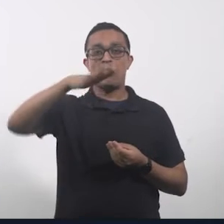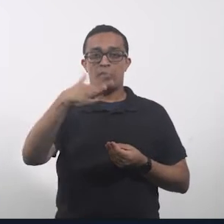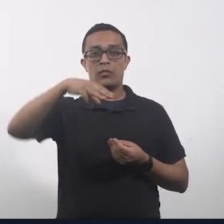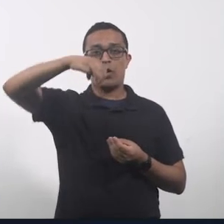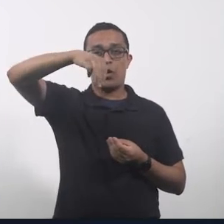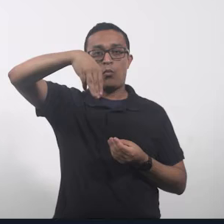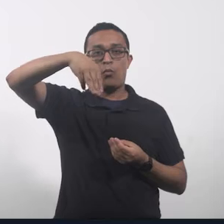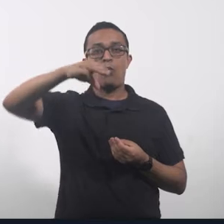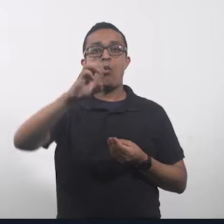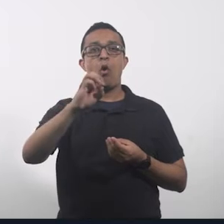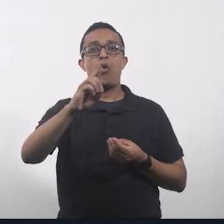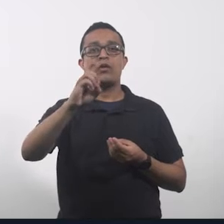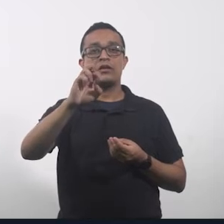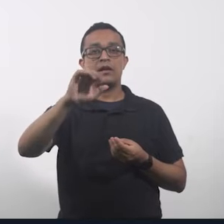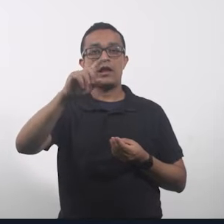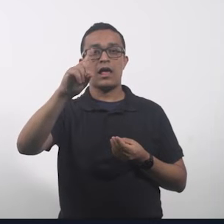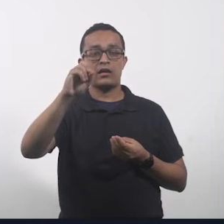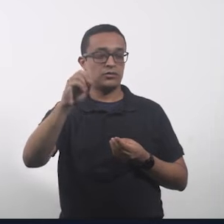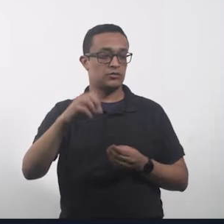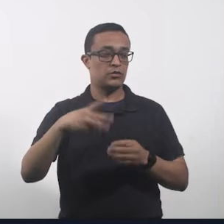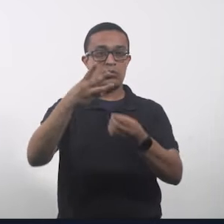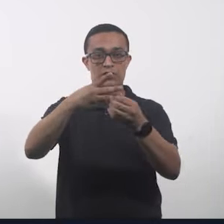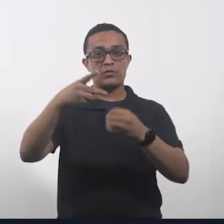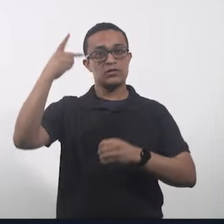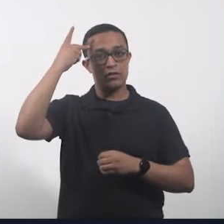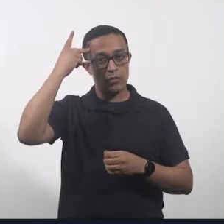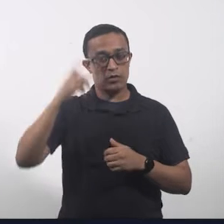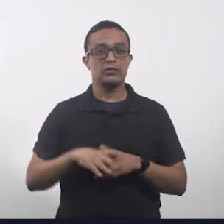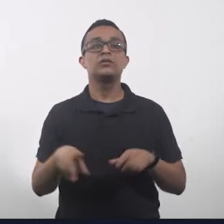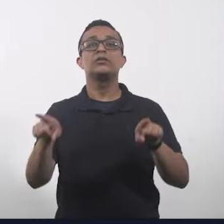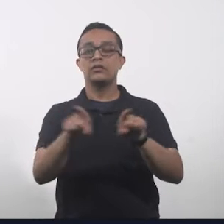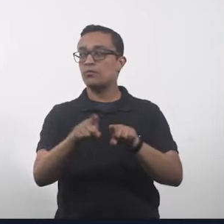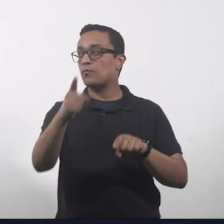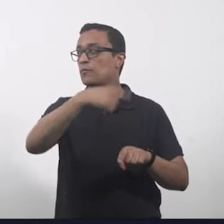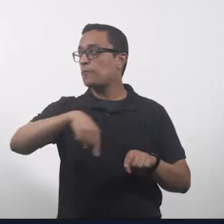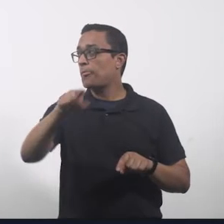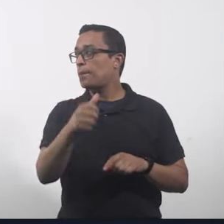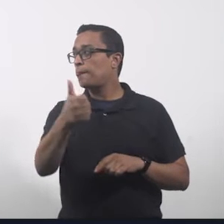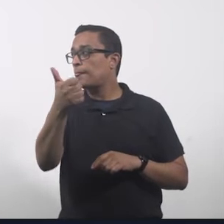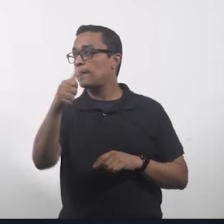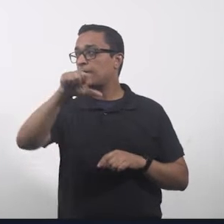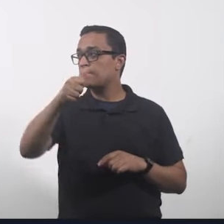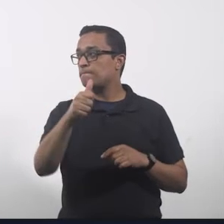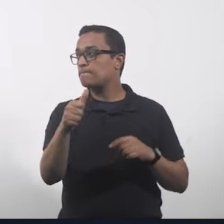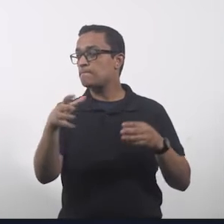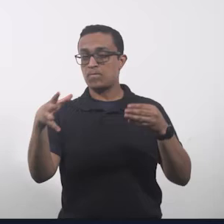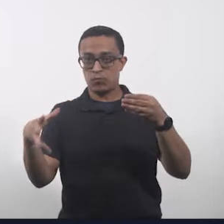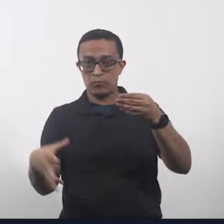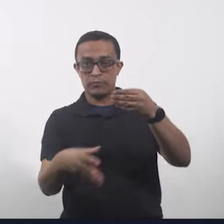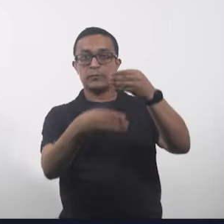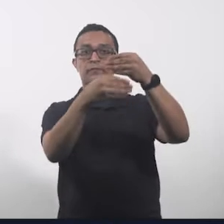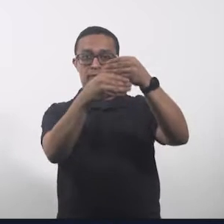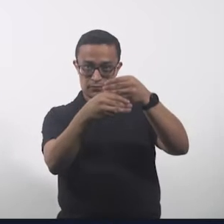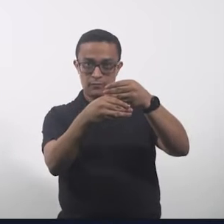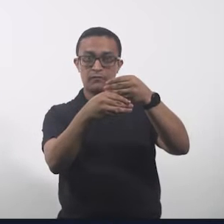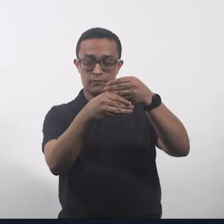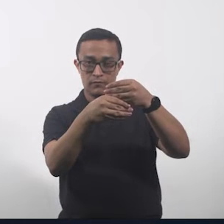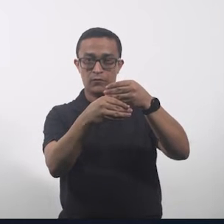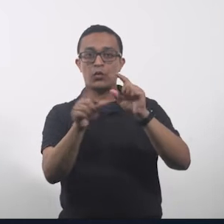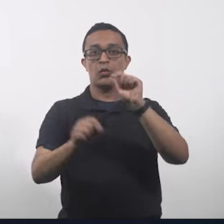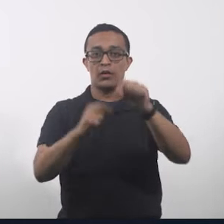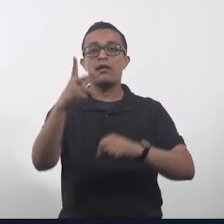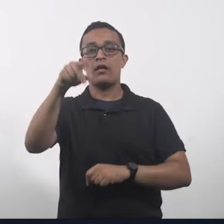município de São Paulo. Além disso, nós avaliamos também um indicador complementar para esse plano, que